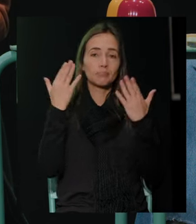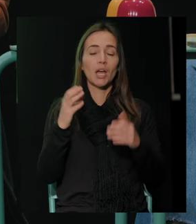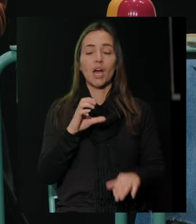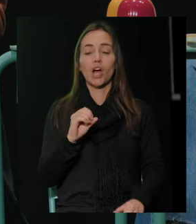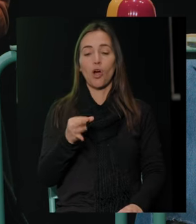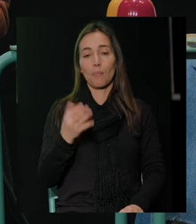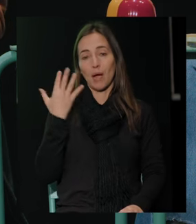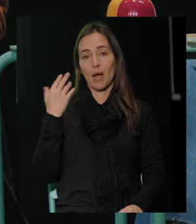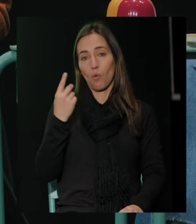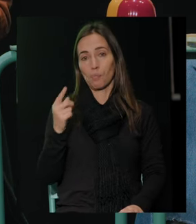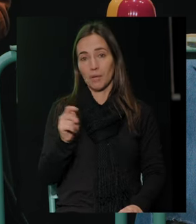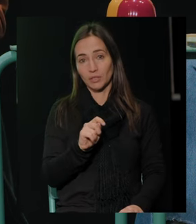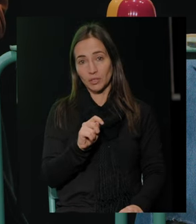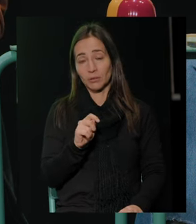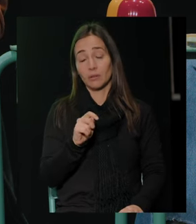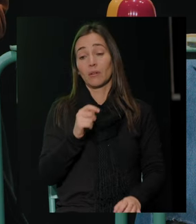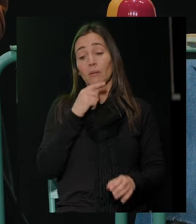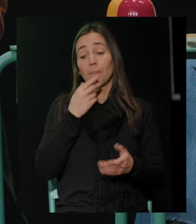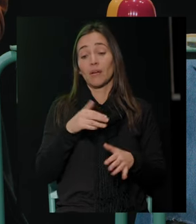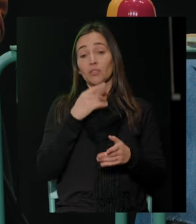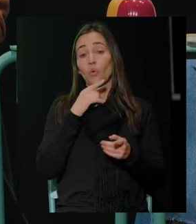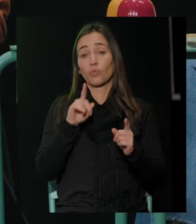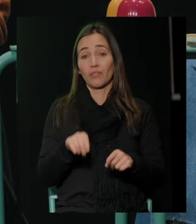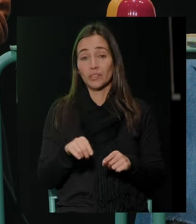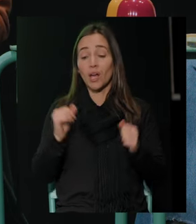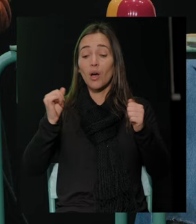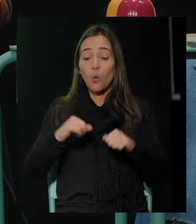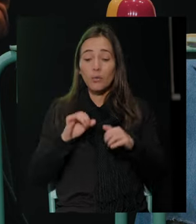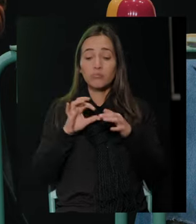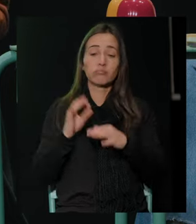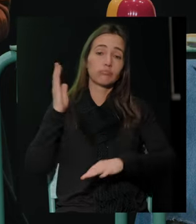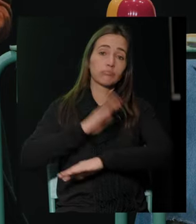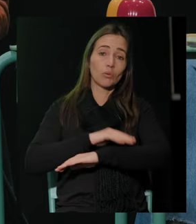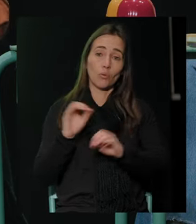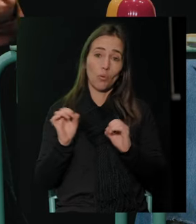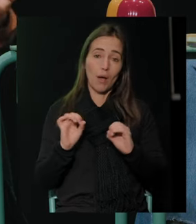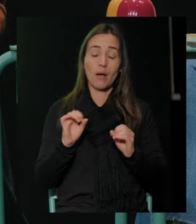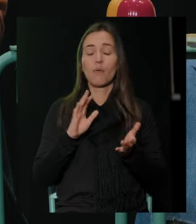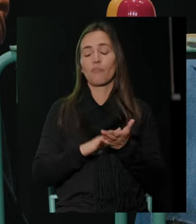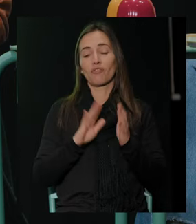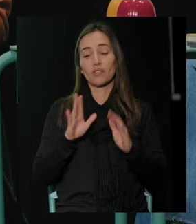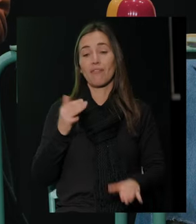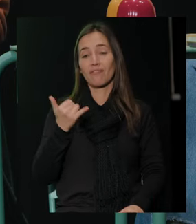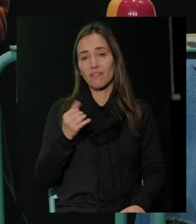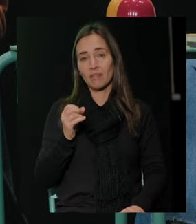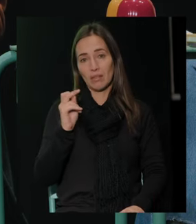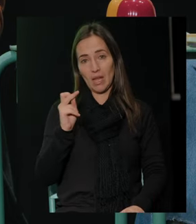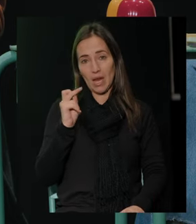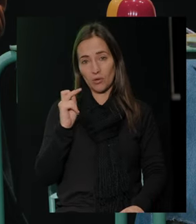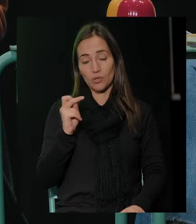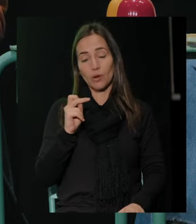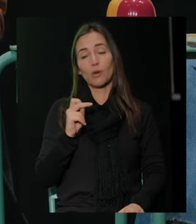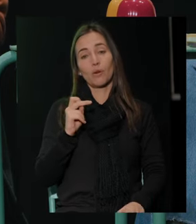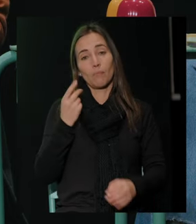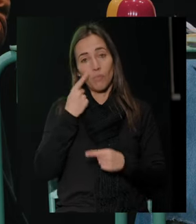um mês, quando, uma vez mais, não saiu rigorosamente nenhum acordo vinculativo, e está mais do que provado, 20 anos provam que sem